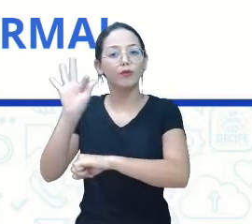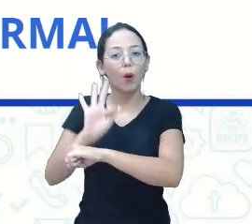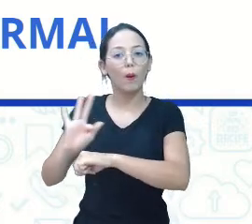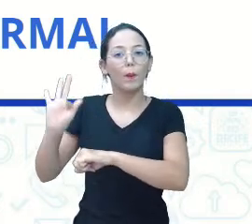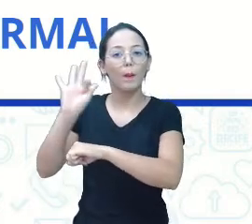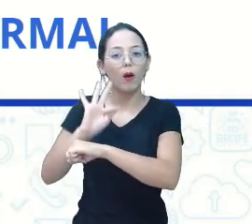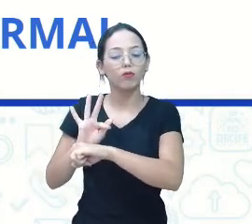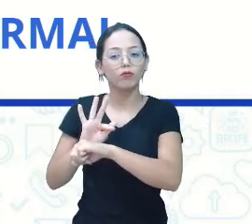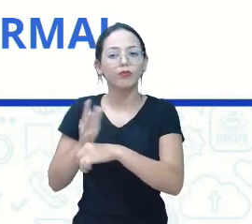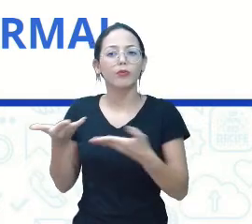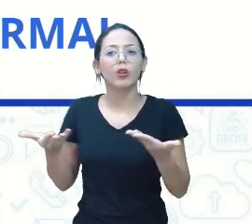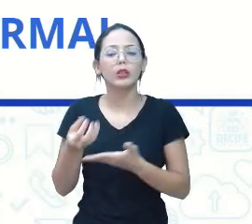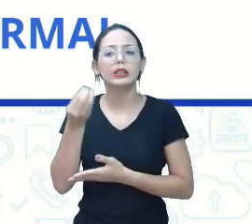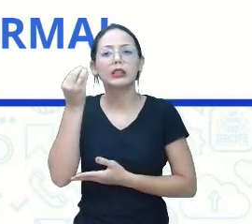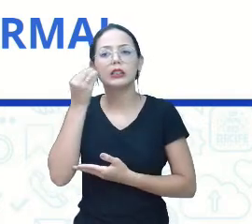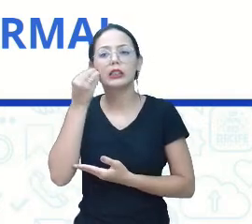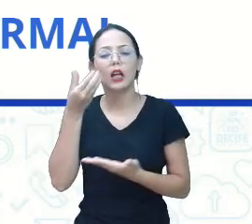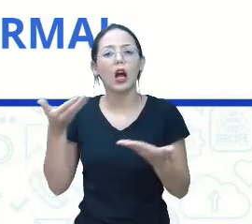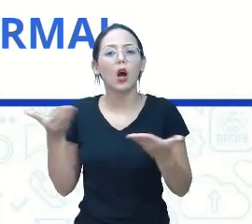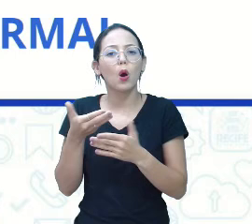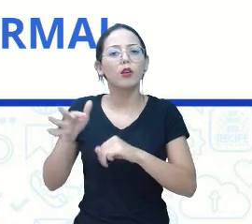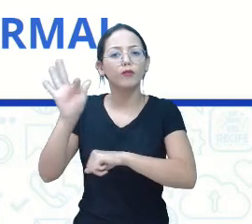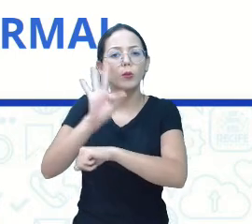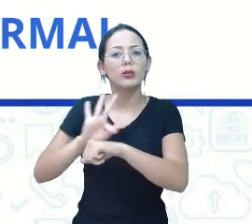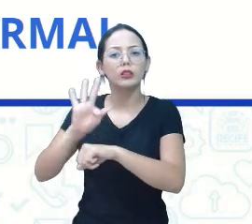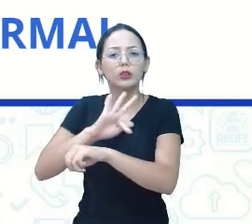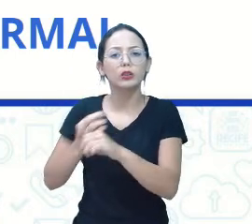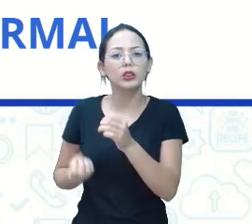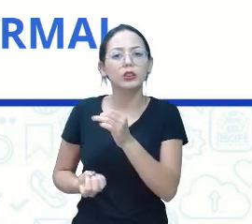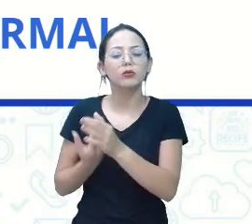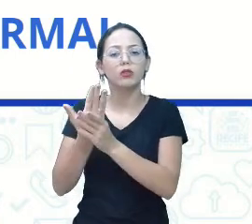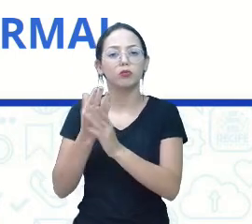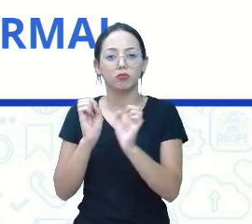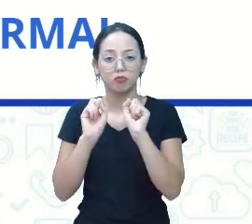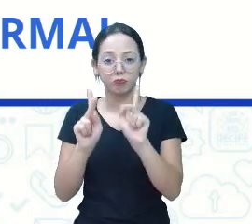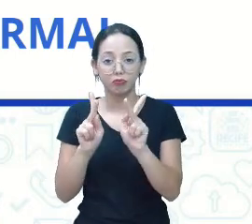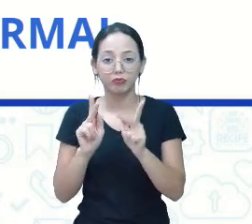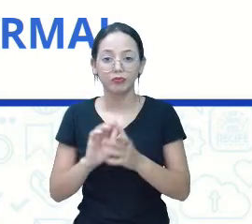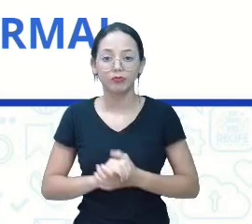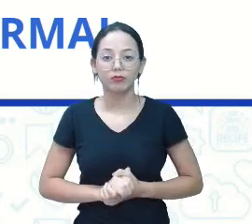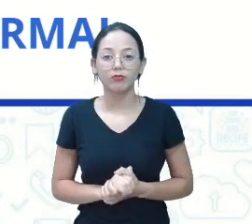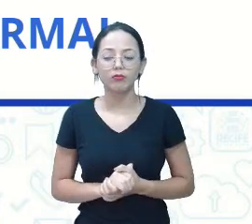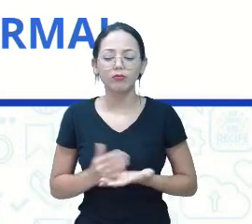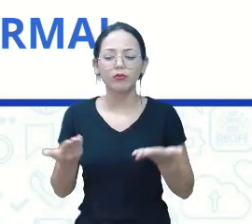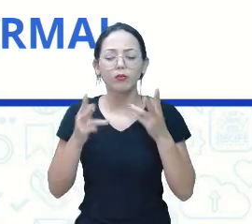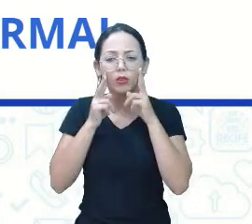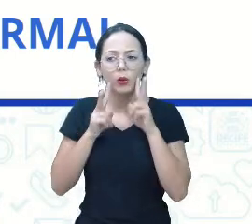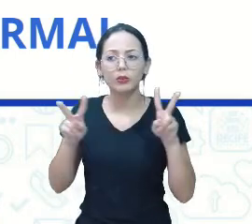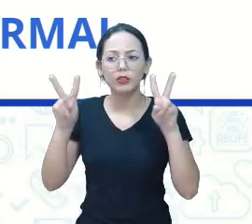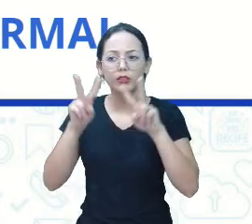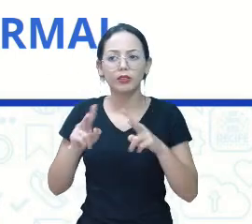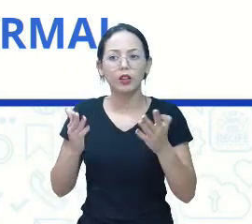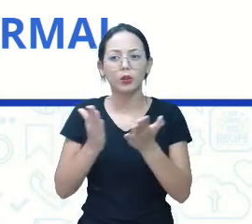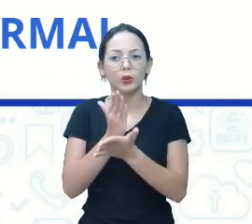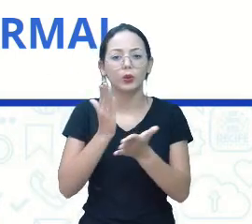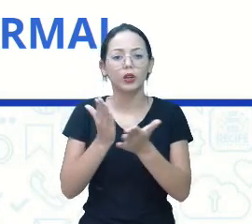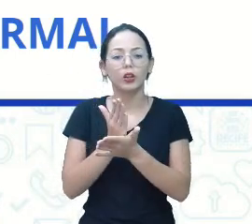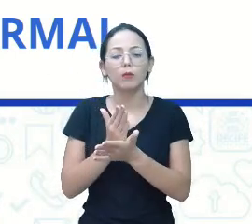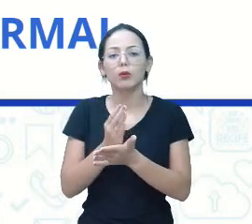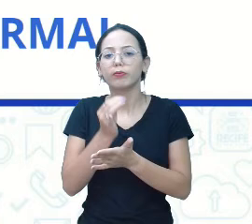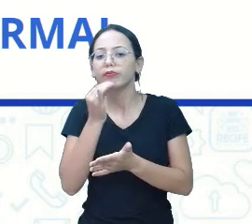certo? Então, a gente vai tentar ver um pouco dessa formalização. Vou pegar vou observar no livro agora